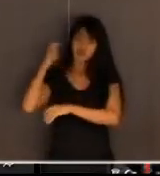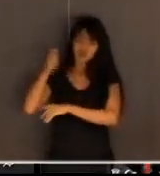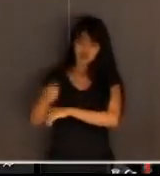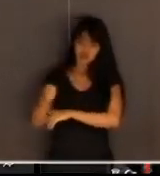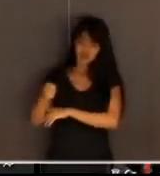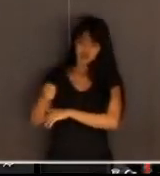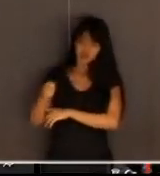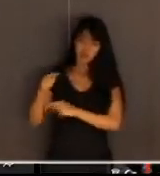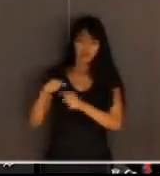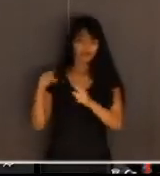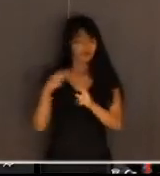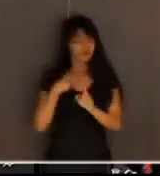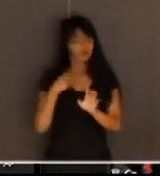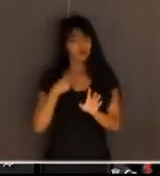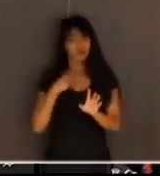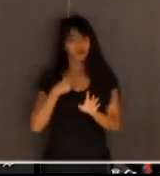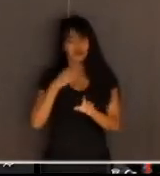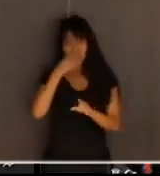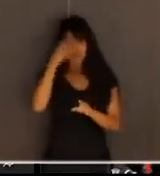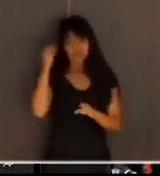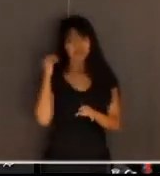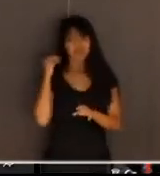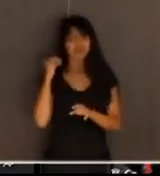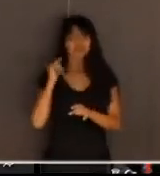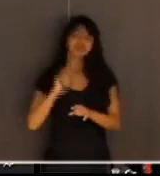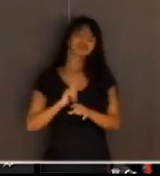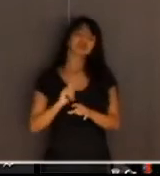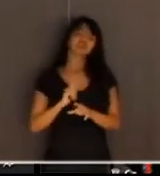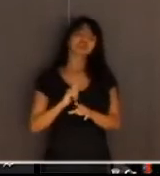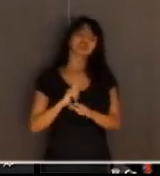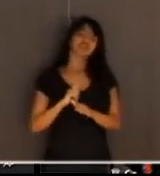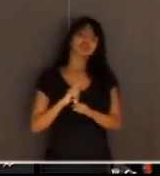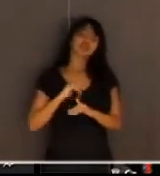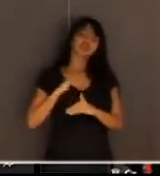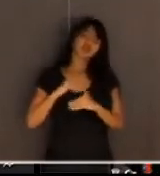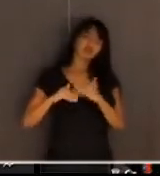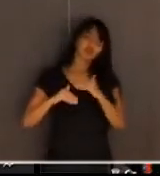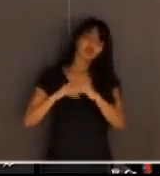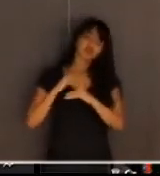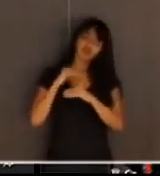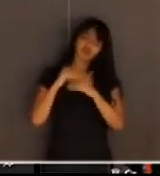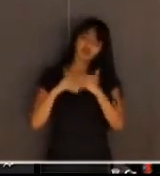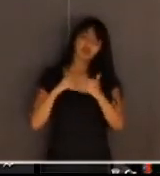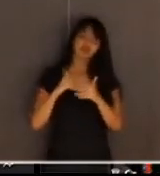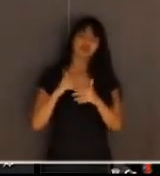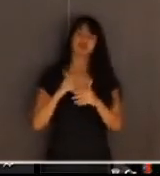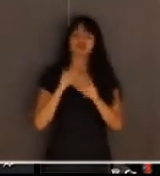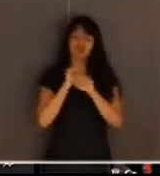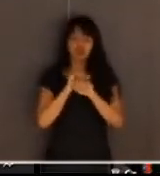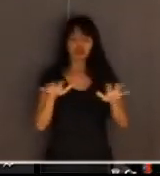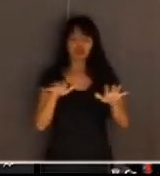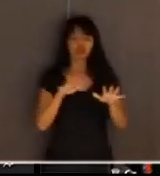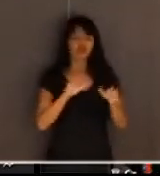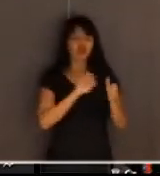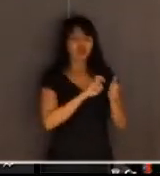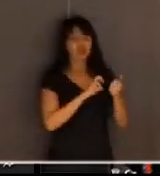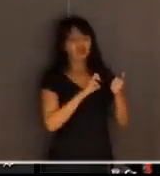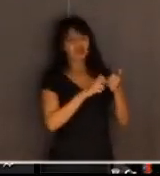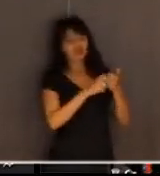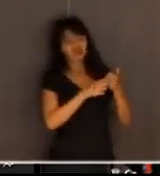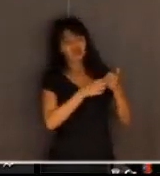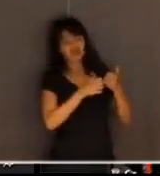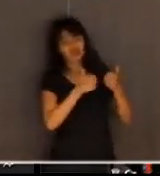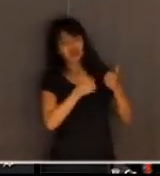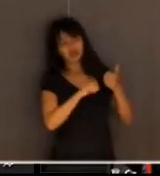podemos esquecer que isso tem uma repercussão aos jurados. Nós temos de deixar